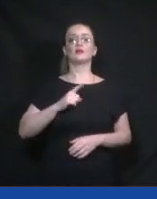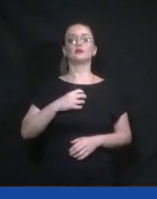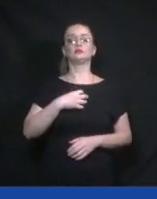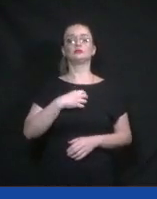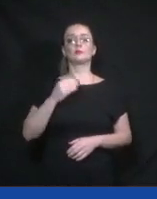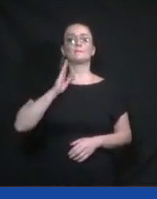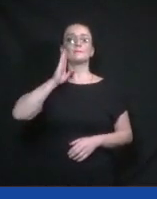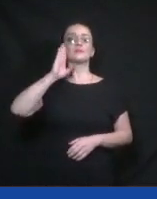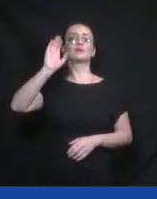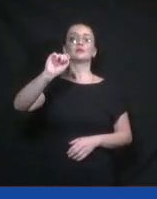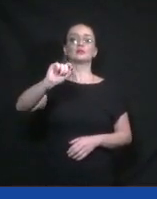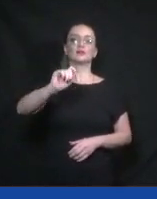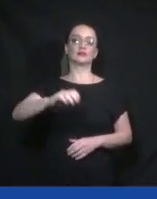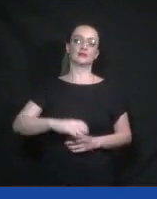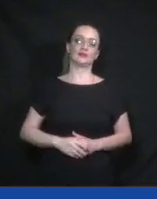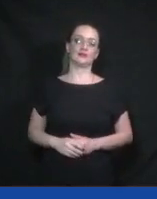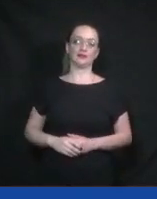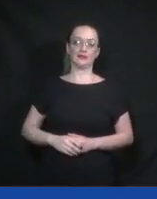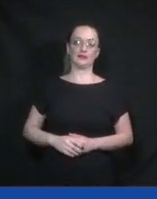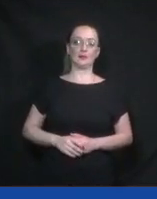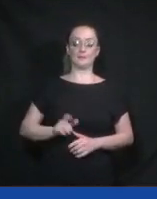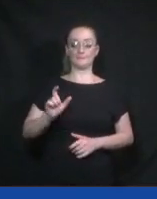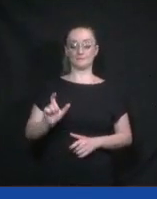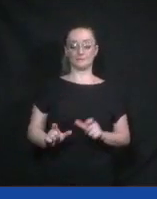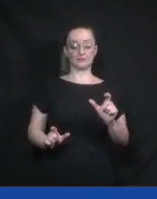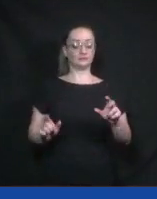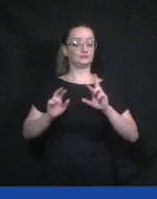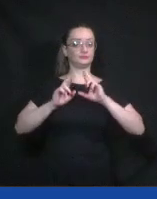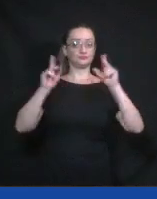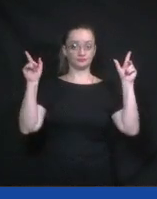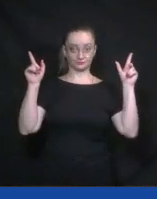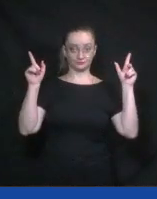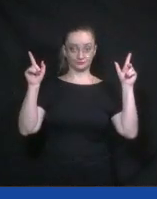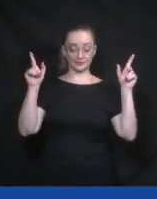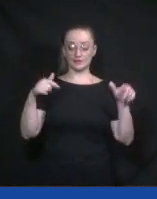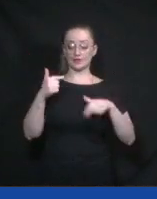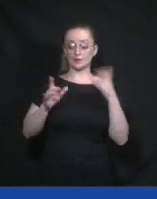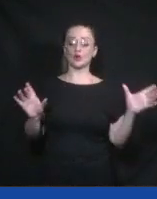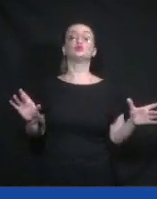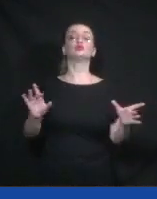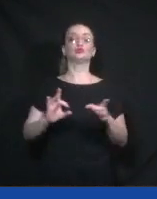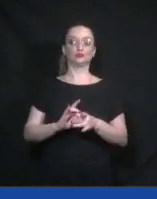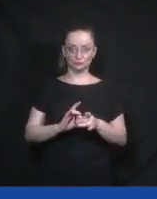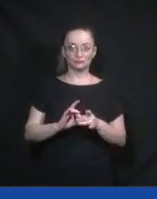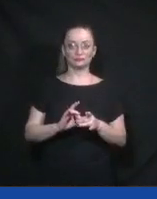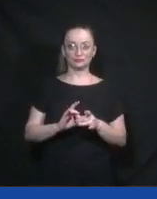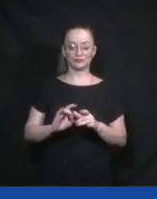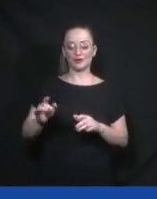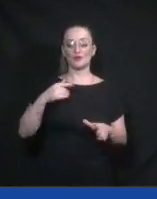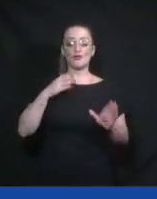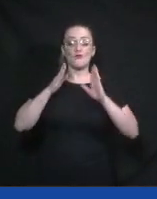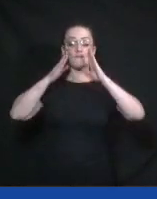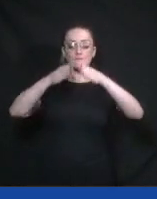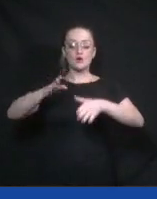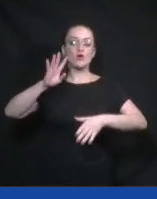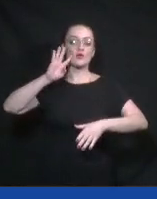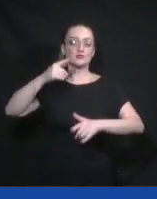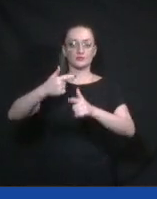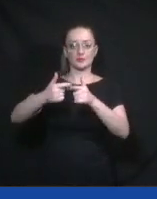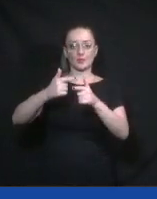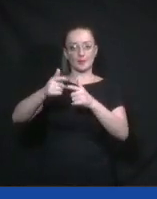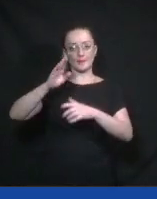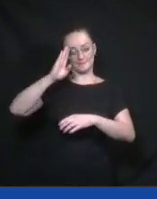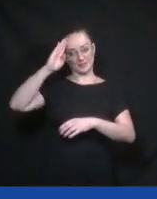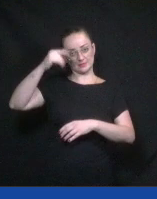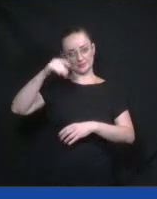principal que é garantir que pessoas diferentes estejam trabalhando juntas para resolver alguns dos nossos